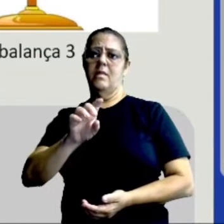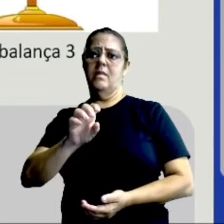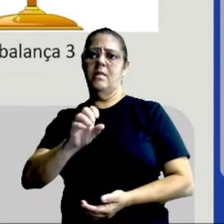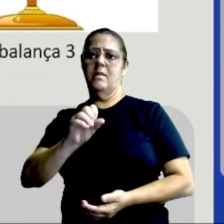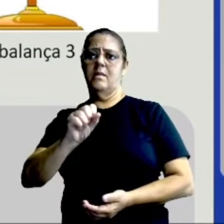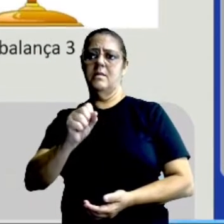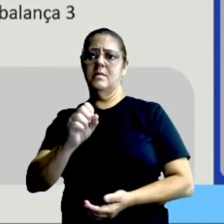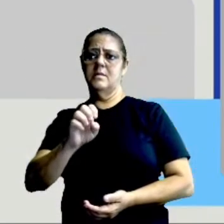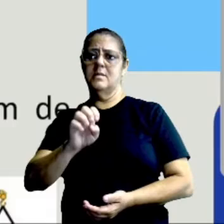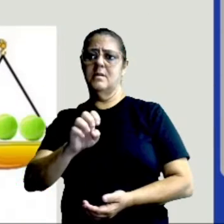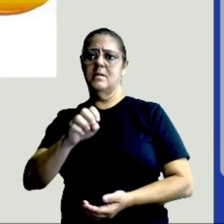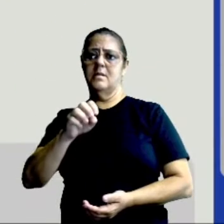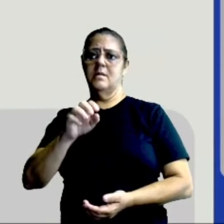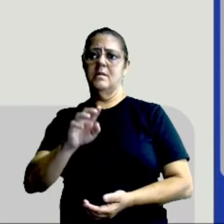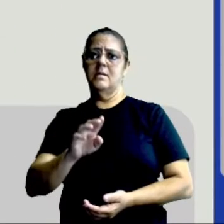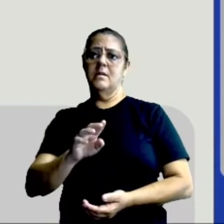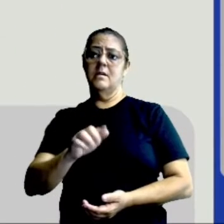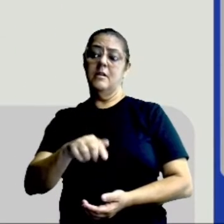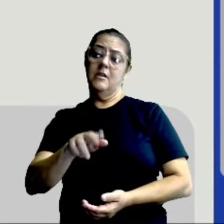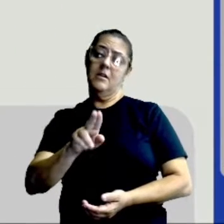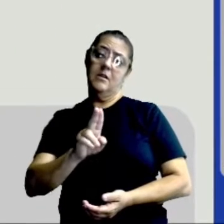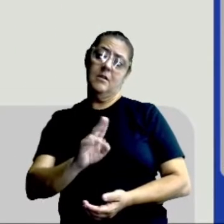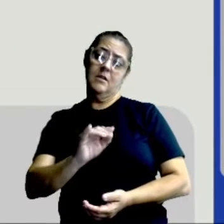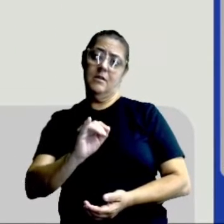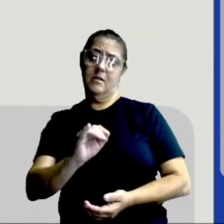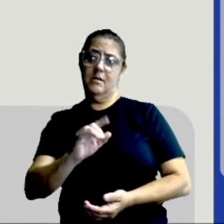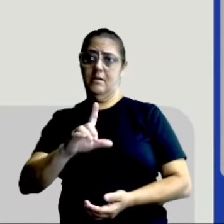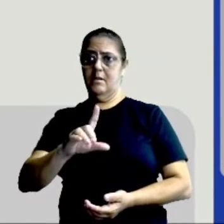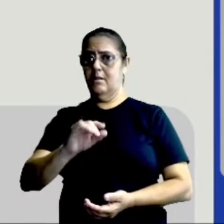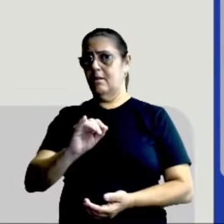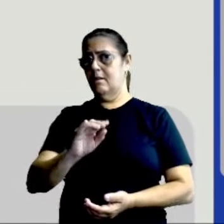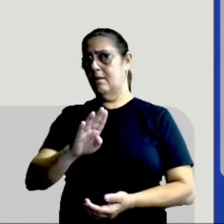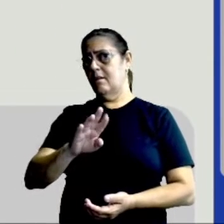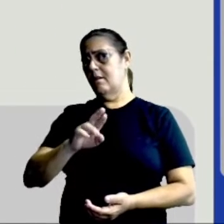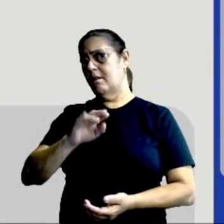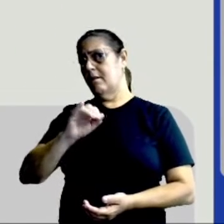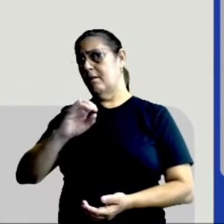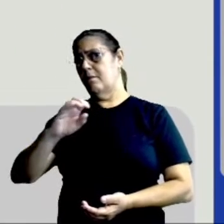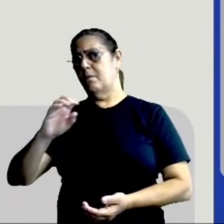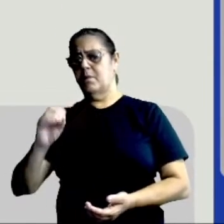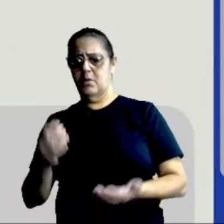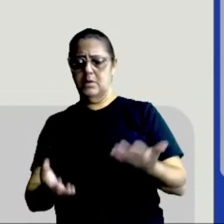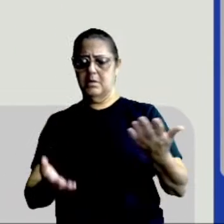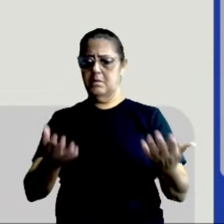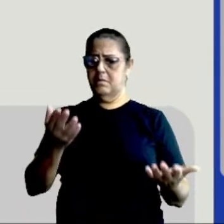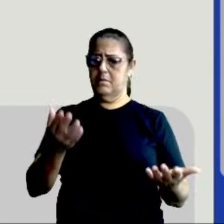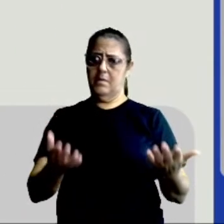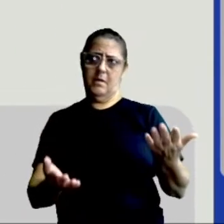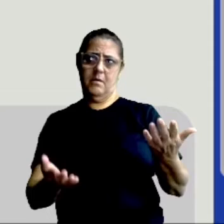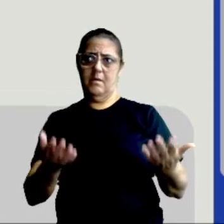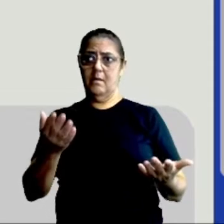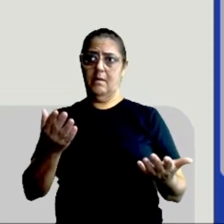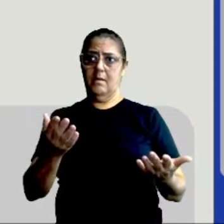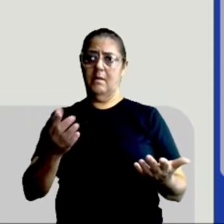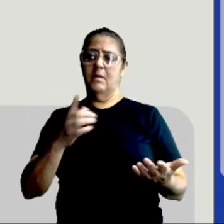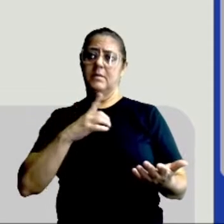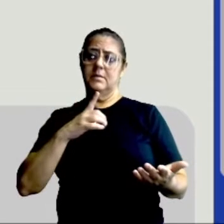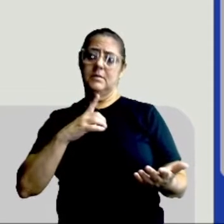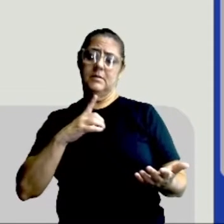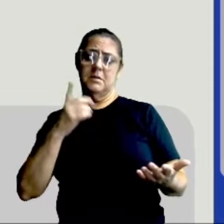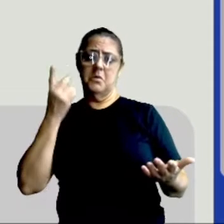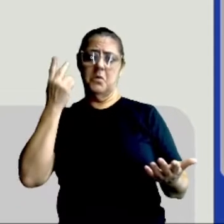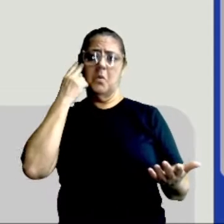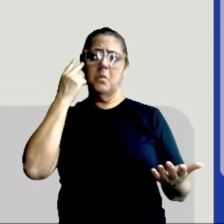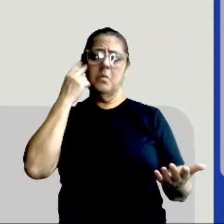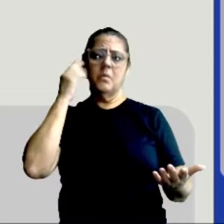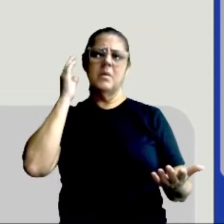com igualdade, professora? São essas situações aqui, ó, de balanças equilibradas que são mais comuns